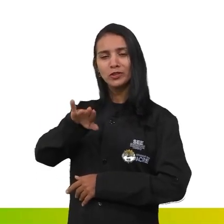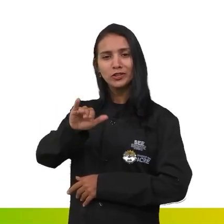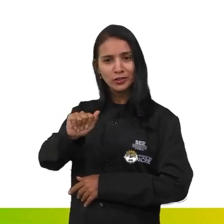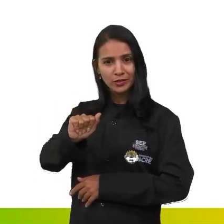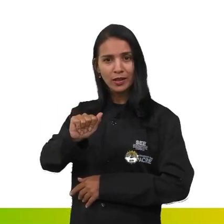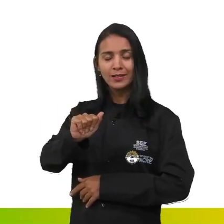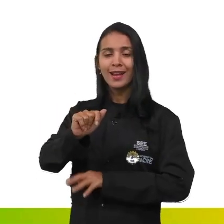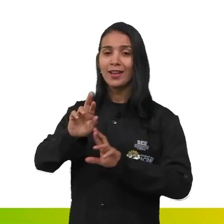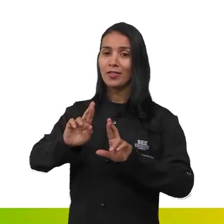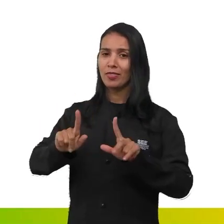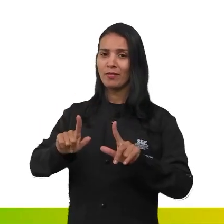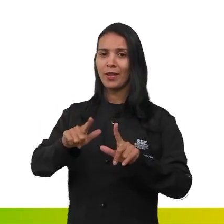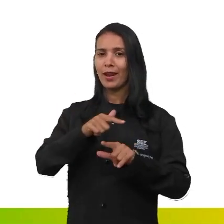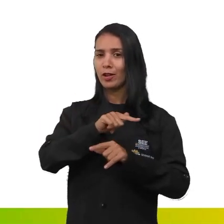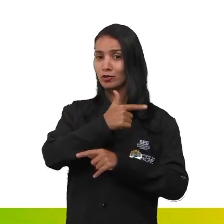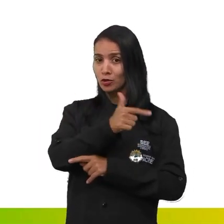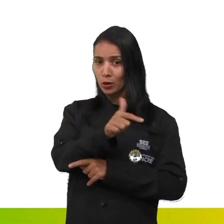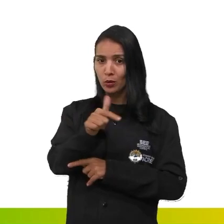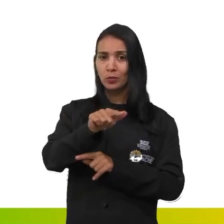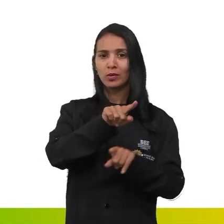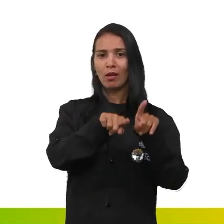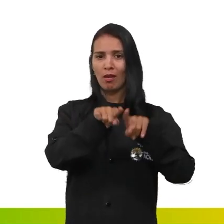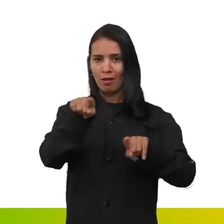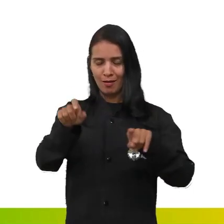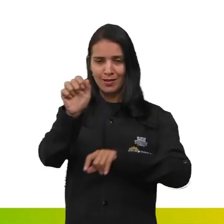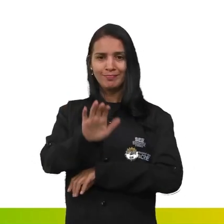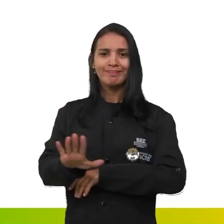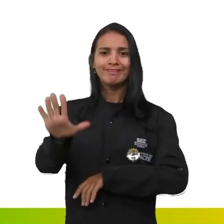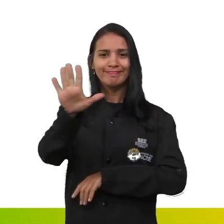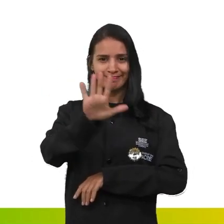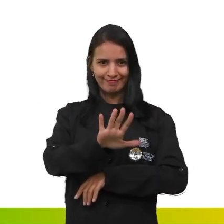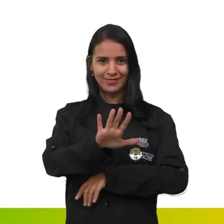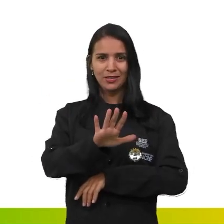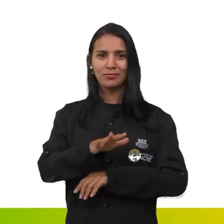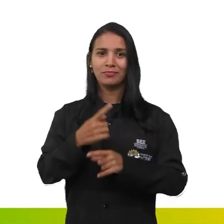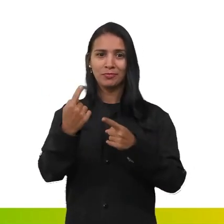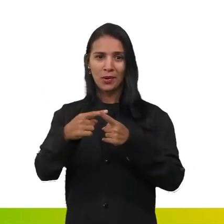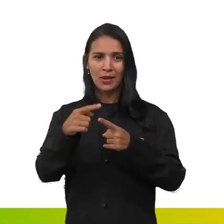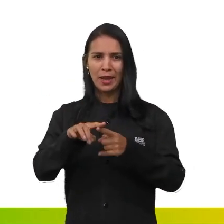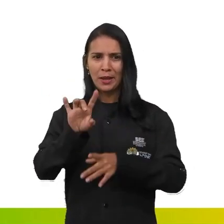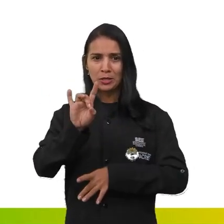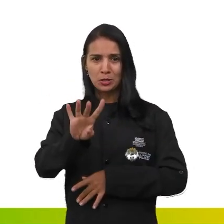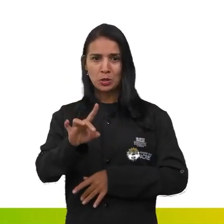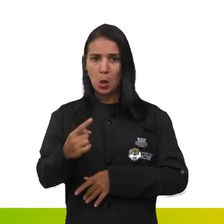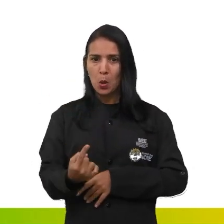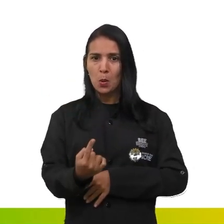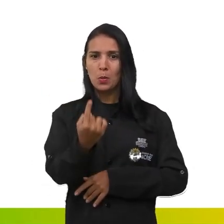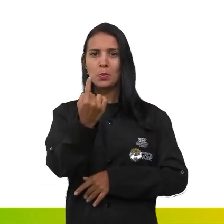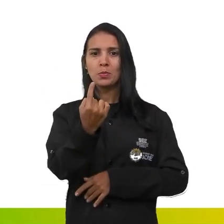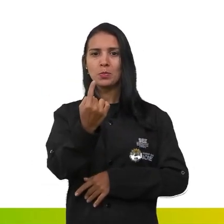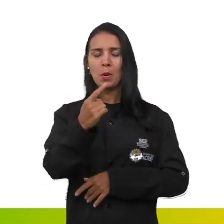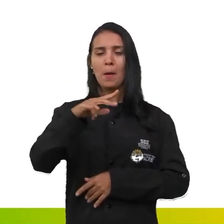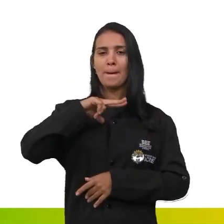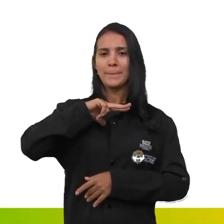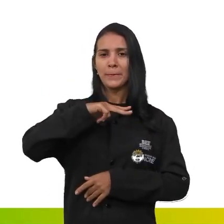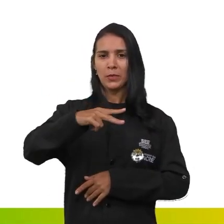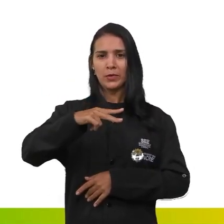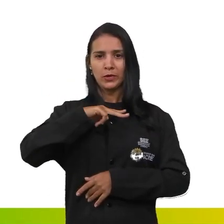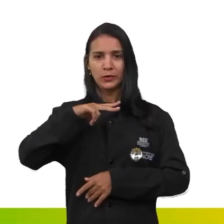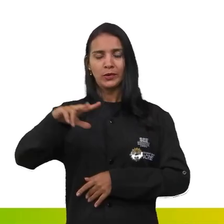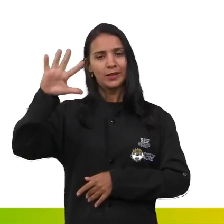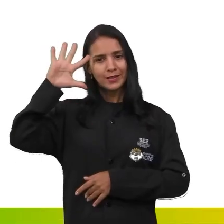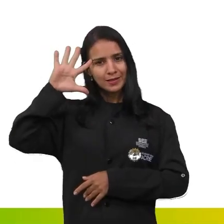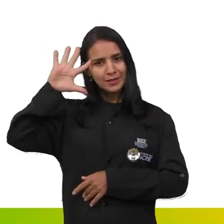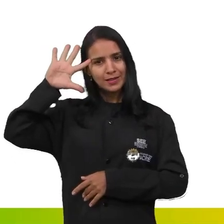cultura é sem variações regionais, pois foi formada exclusivamente por portugueses e africanos. Expliquei isso